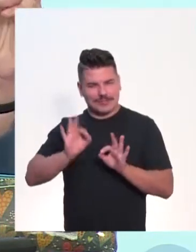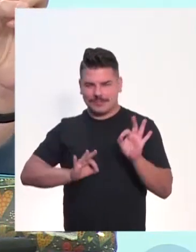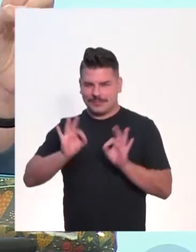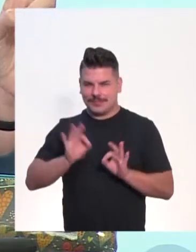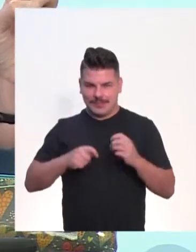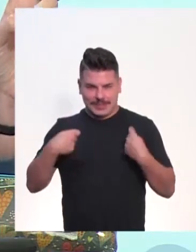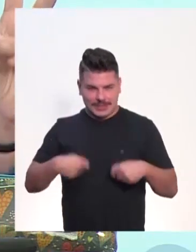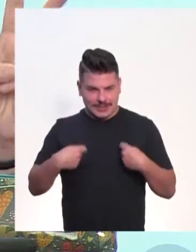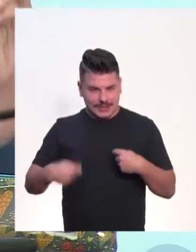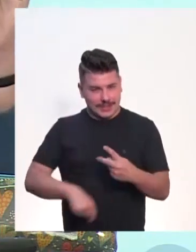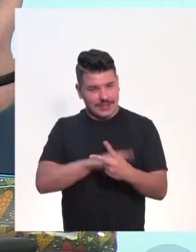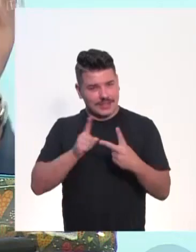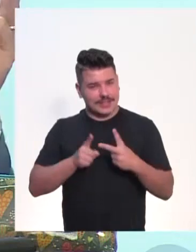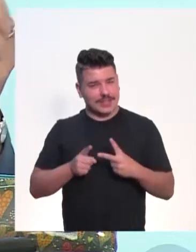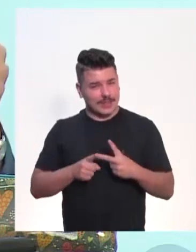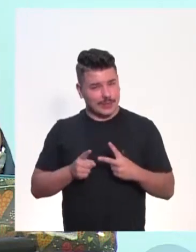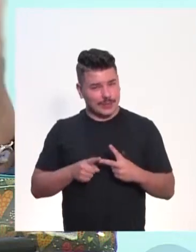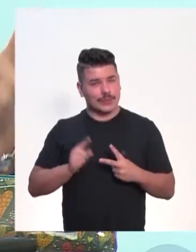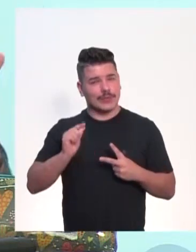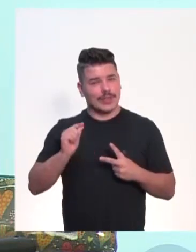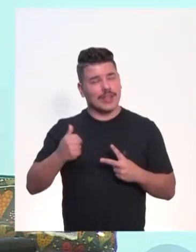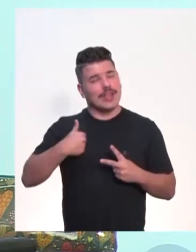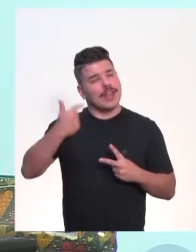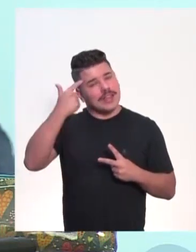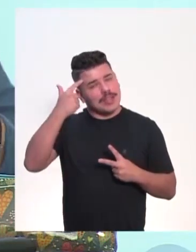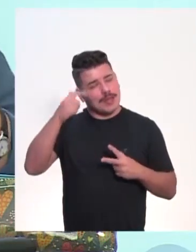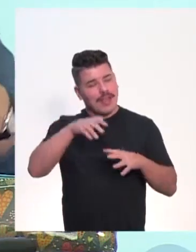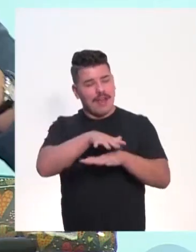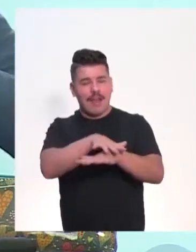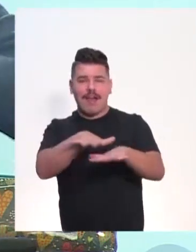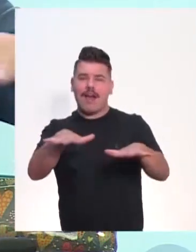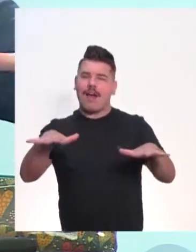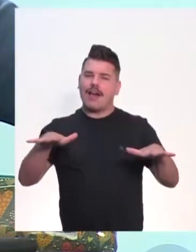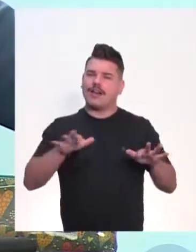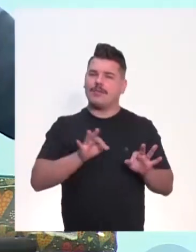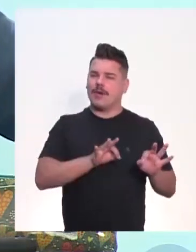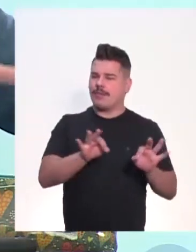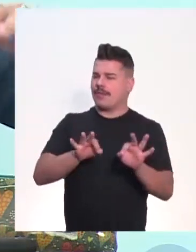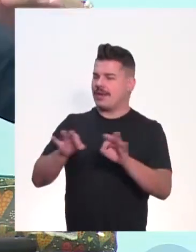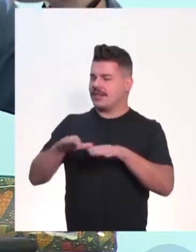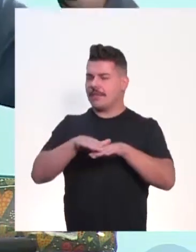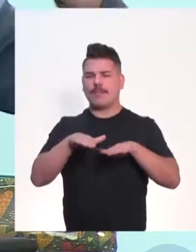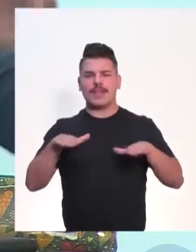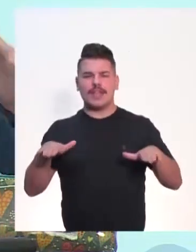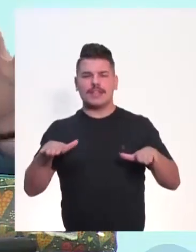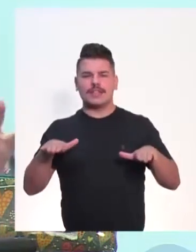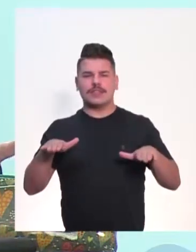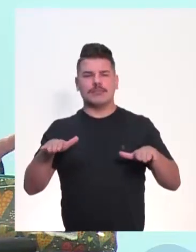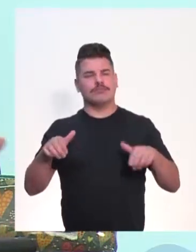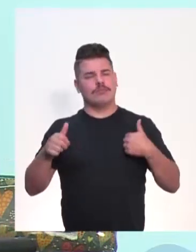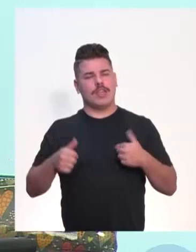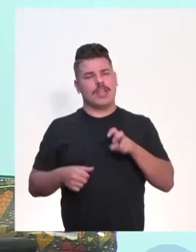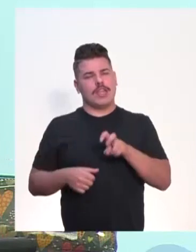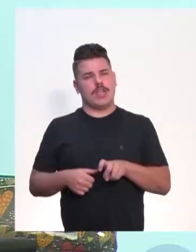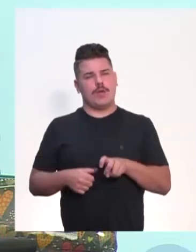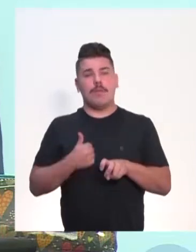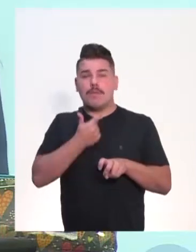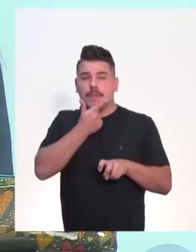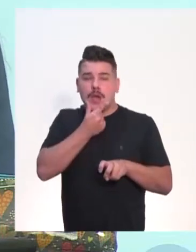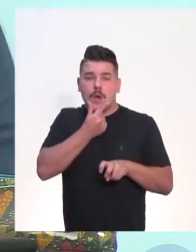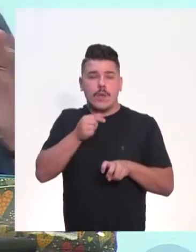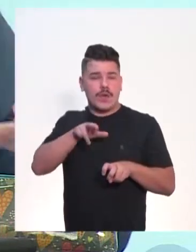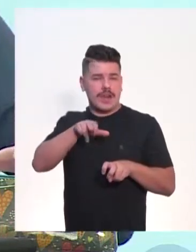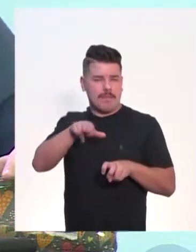Segunda coisa que a gente tem que ter em mente, organização do espaço. Eu posso compartilhar essa mesa com meus 5 irmãos, mas a gente